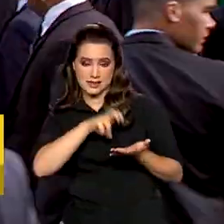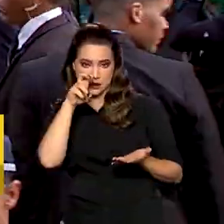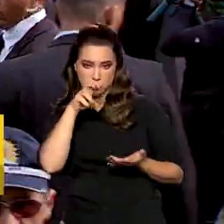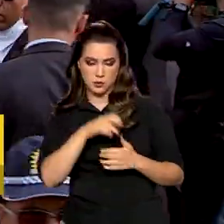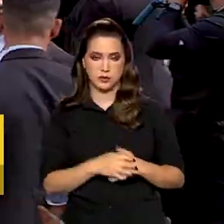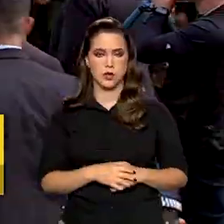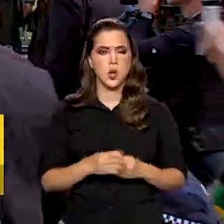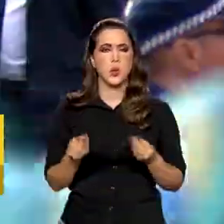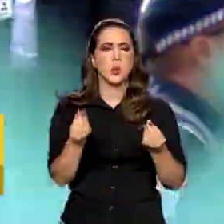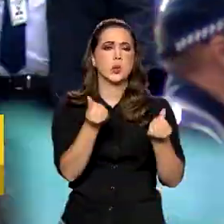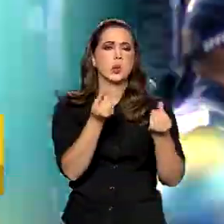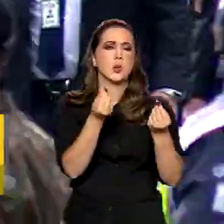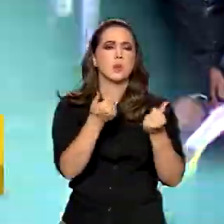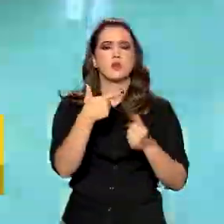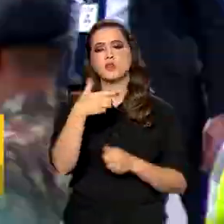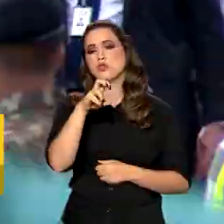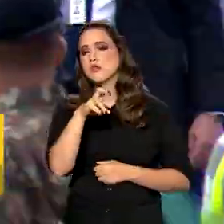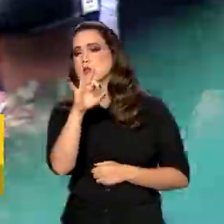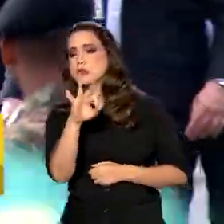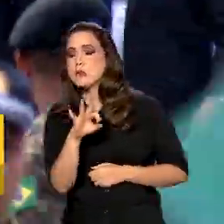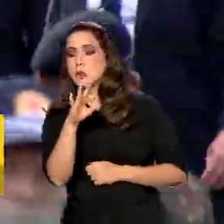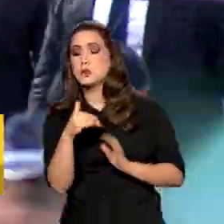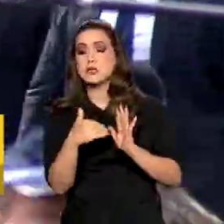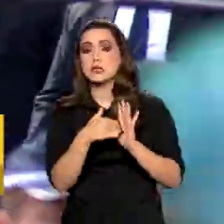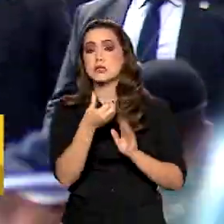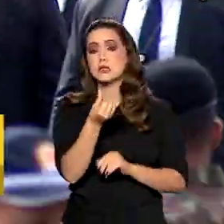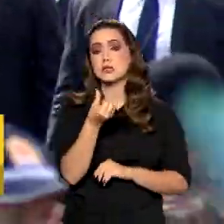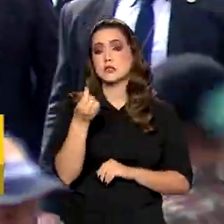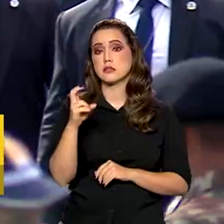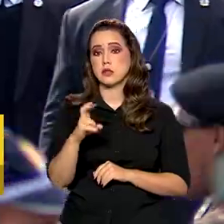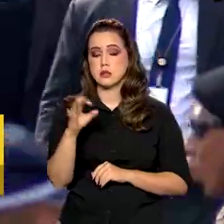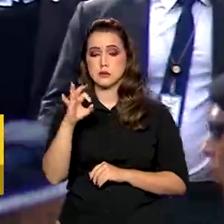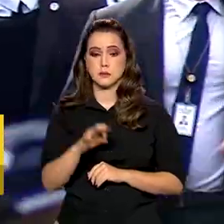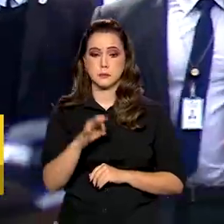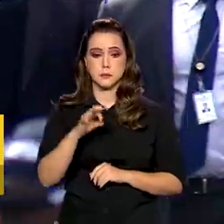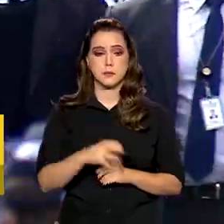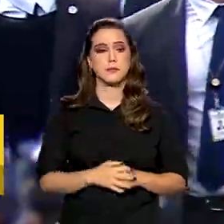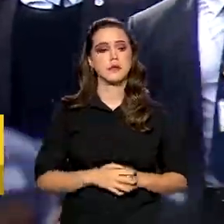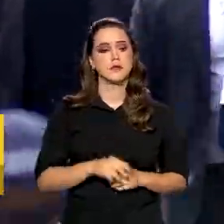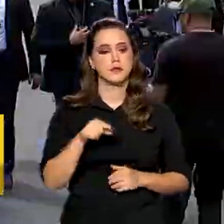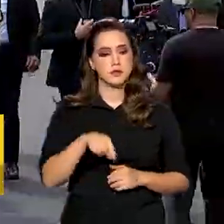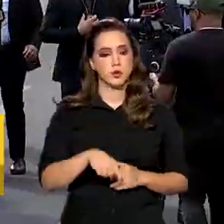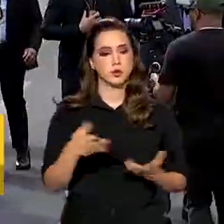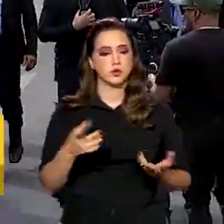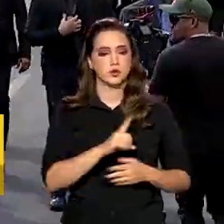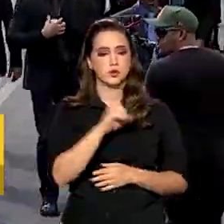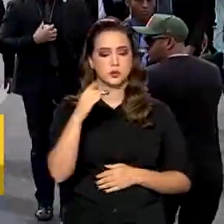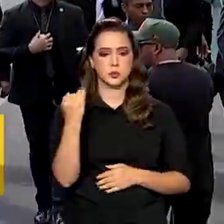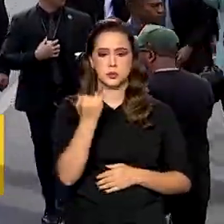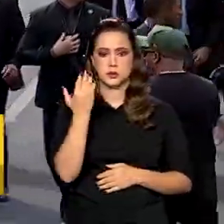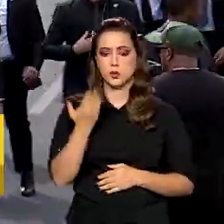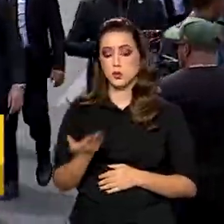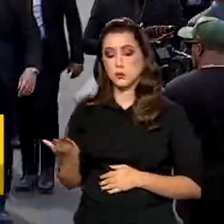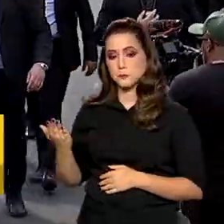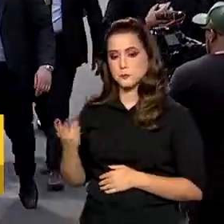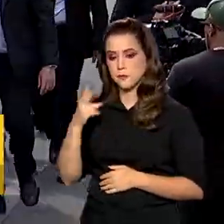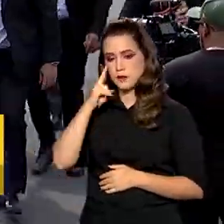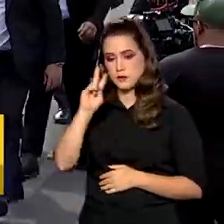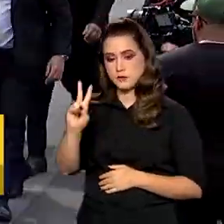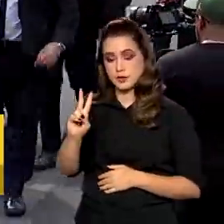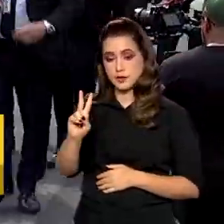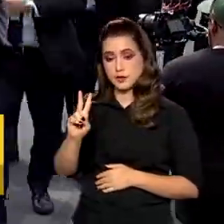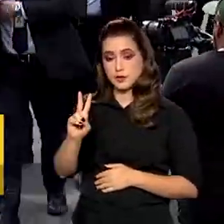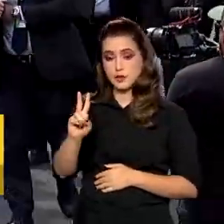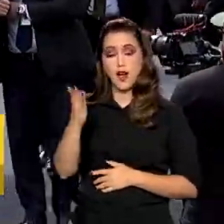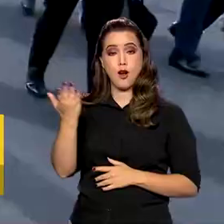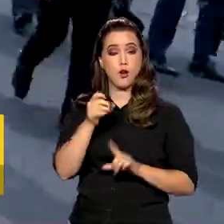a umidade varia aí entre 25% e 65%. Neste dia, a gente segue acompanhando aí imagens ao